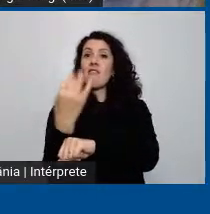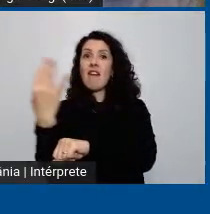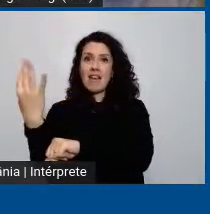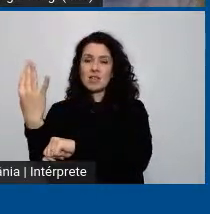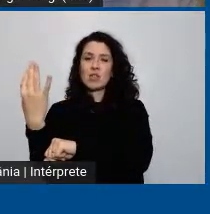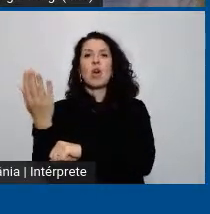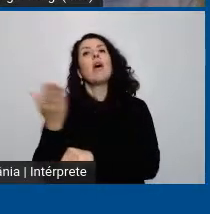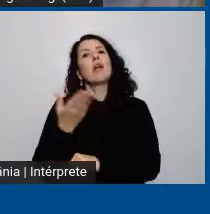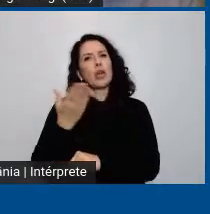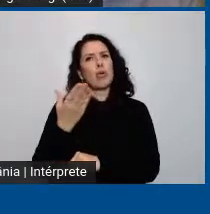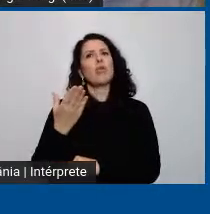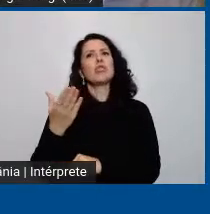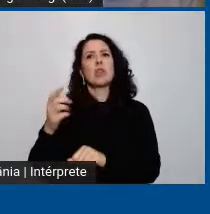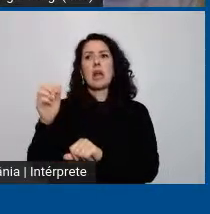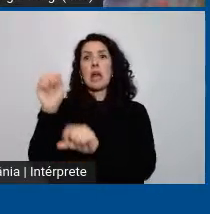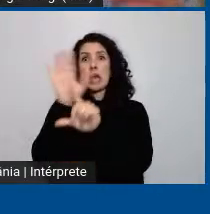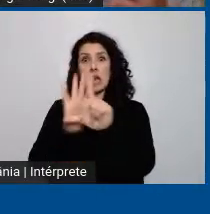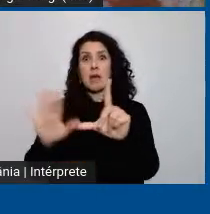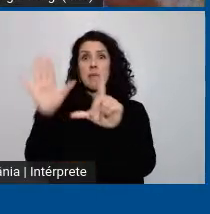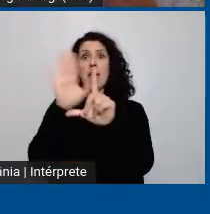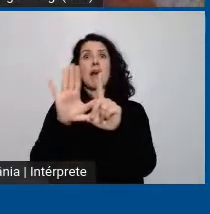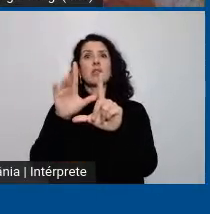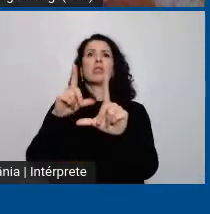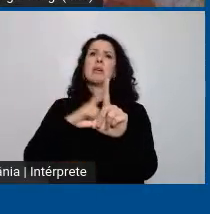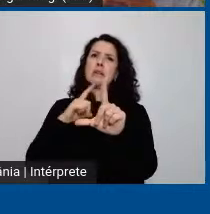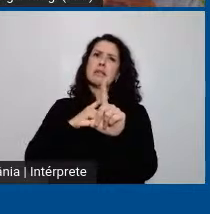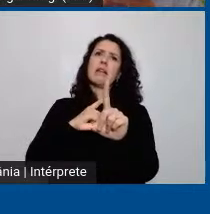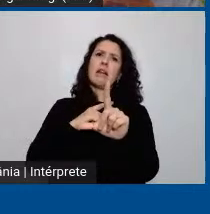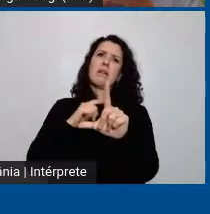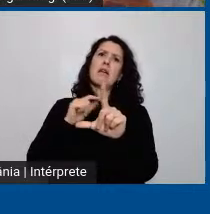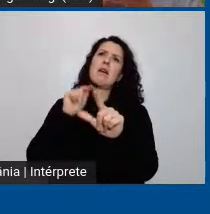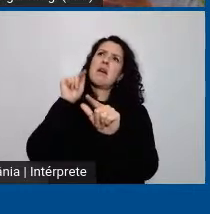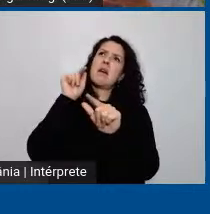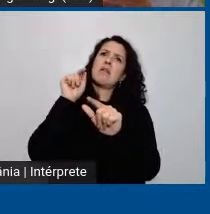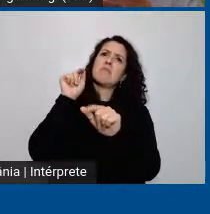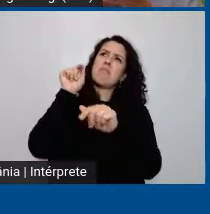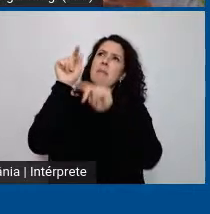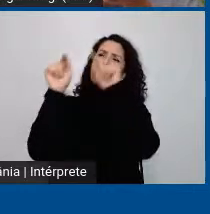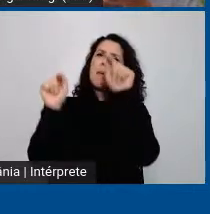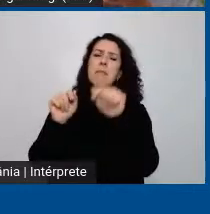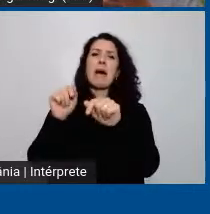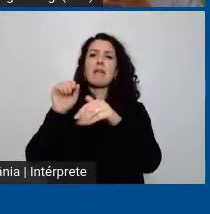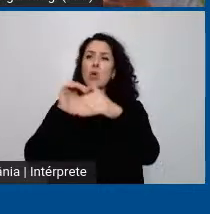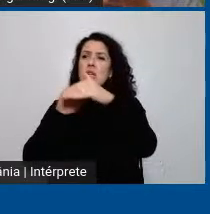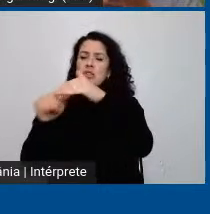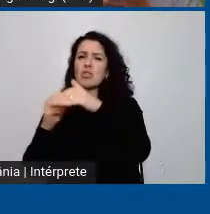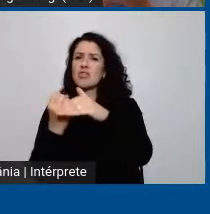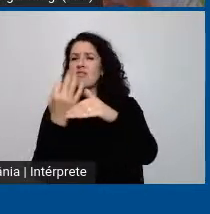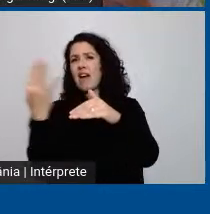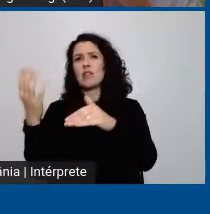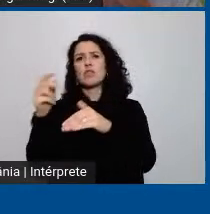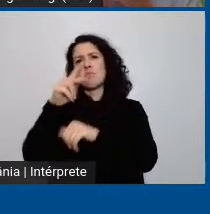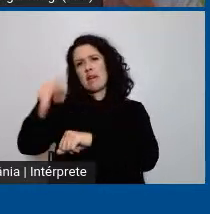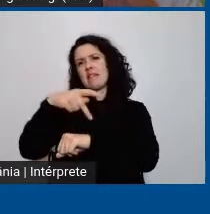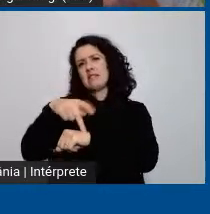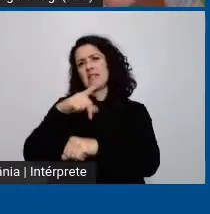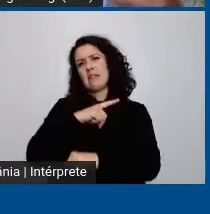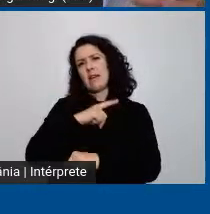imagens tendem a se reunirem, né, em diversas coleções em diferentes países.